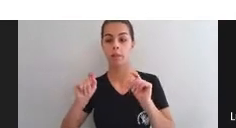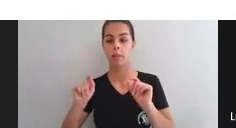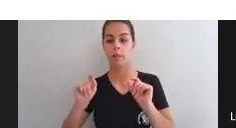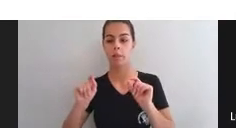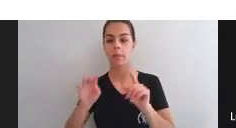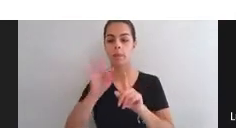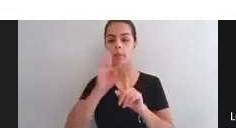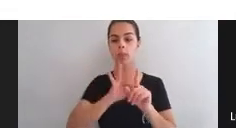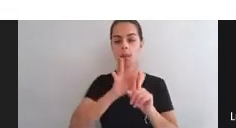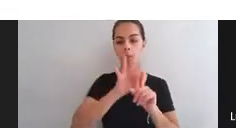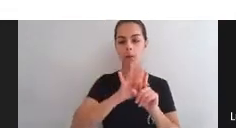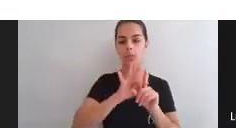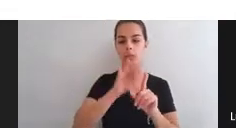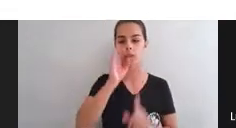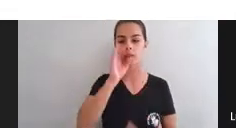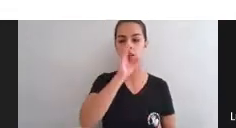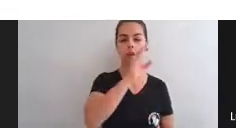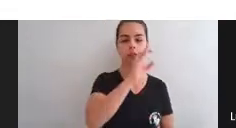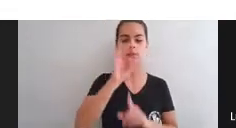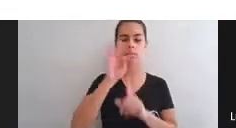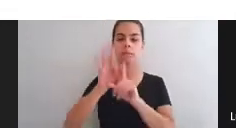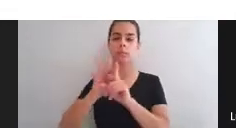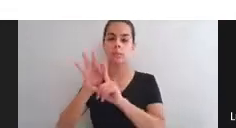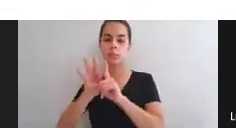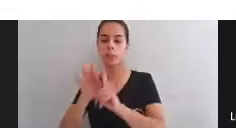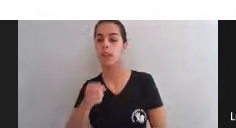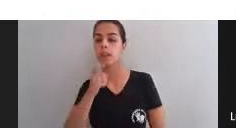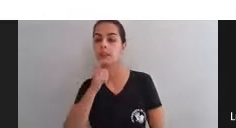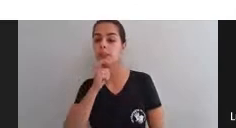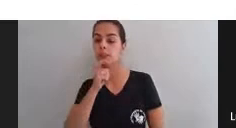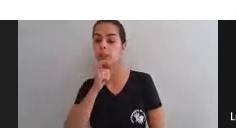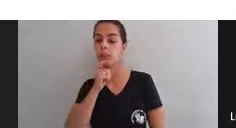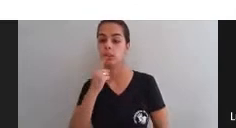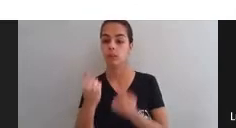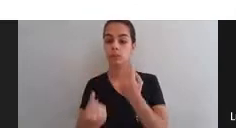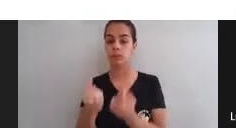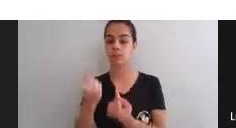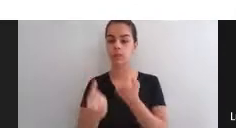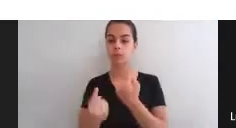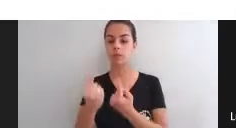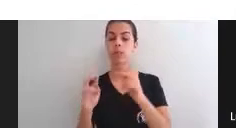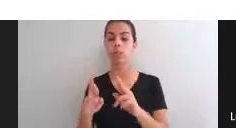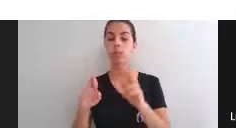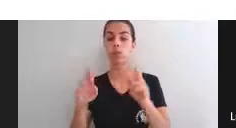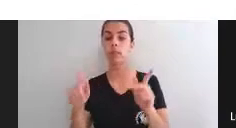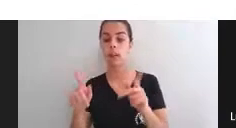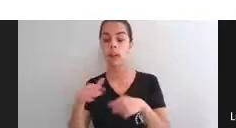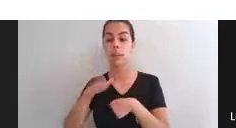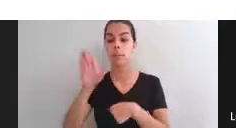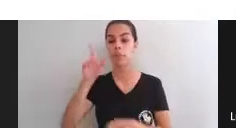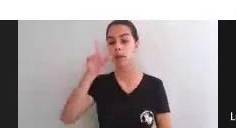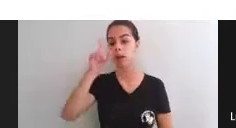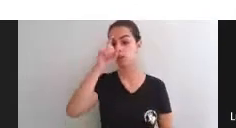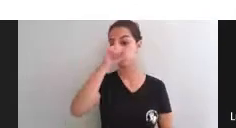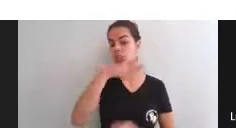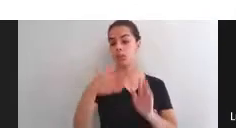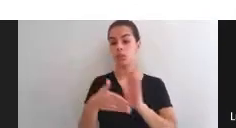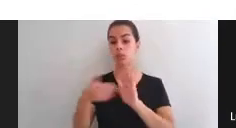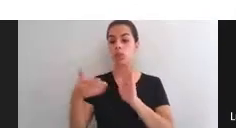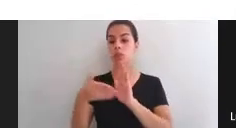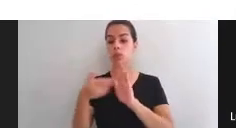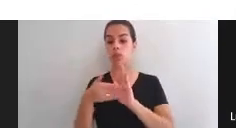a temperatura da fonte quente e a temperatura da fonte fria, mais difícil vai ser tirar calor da